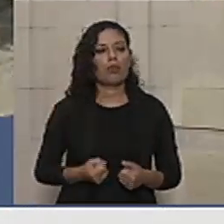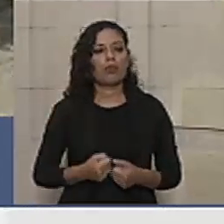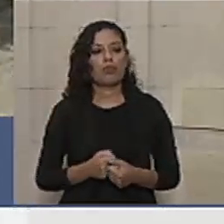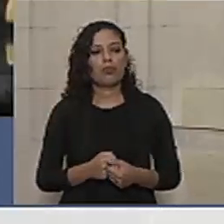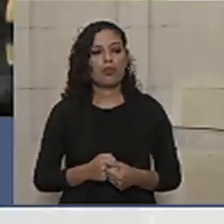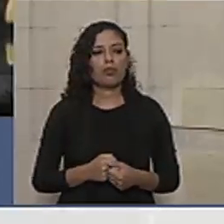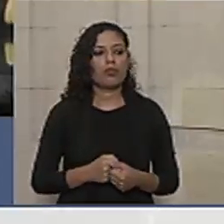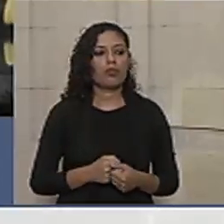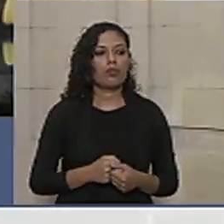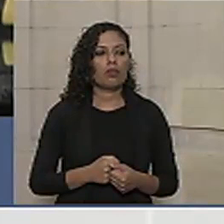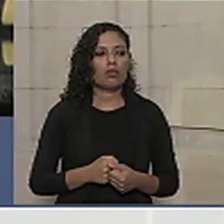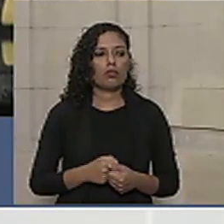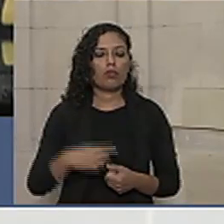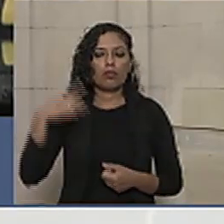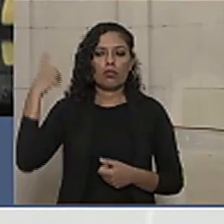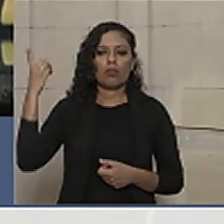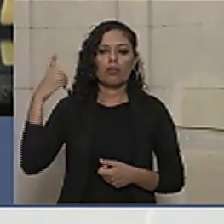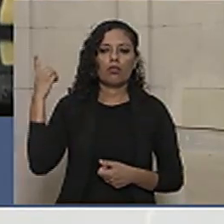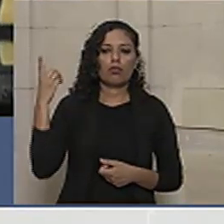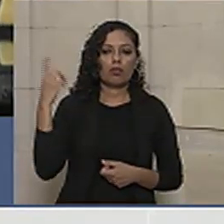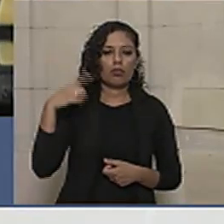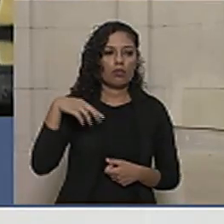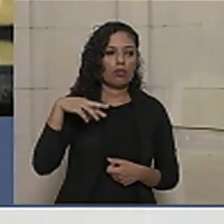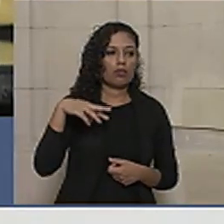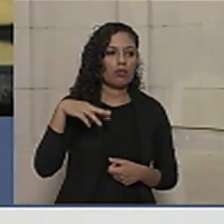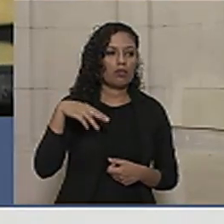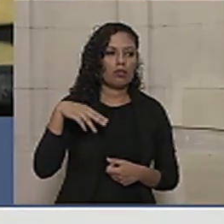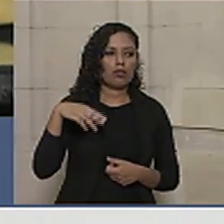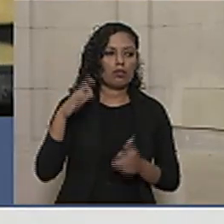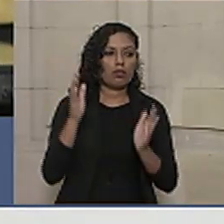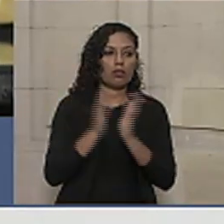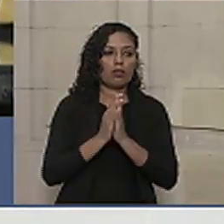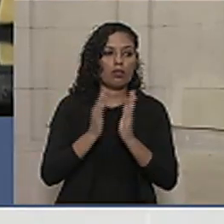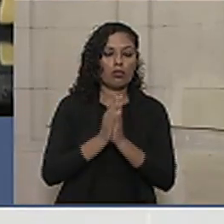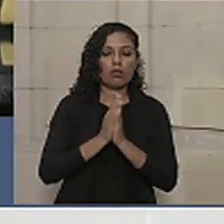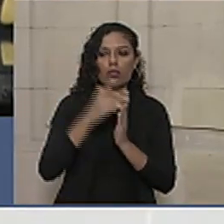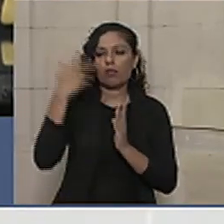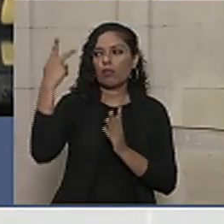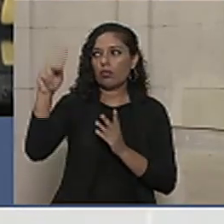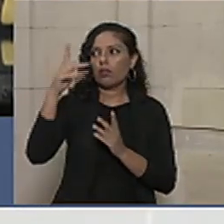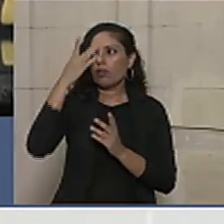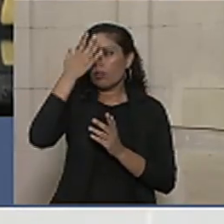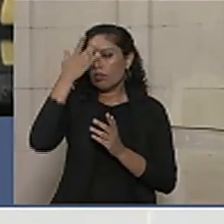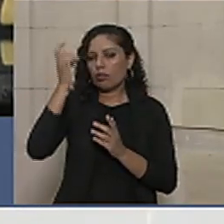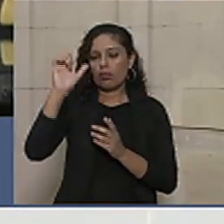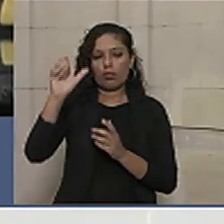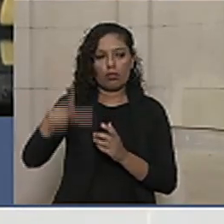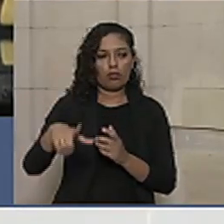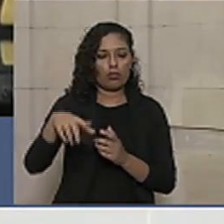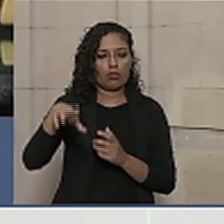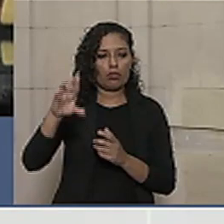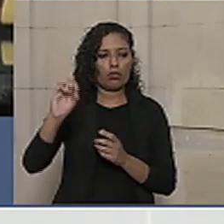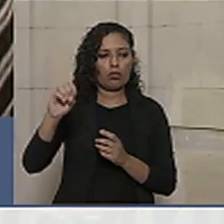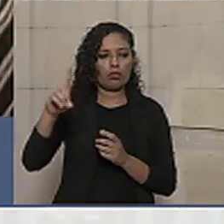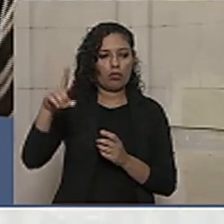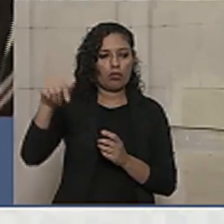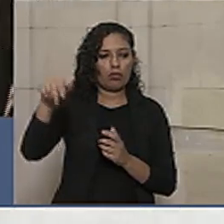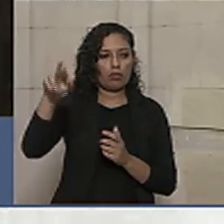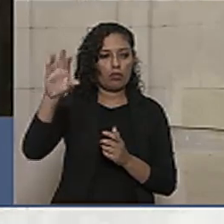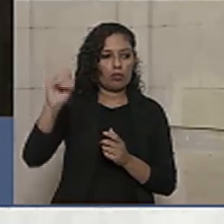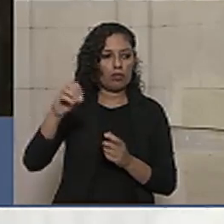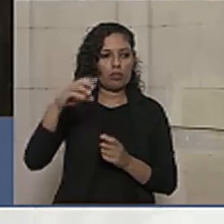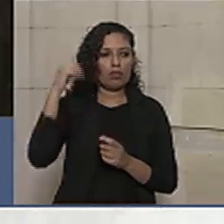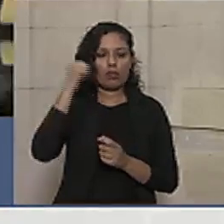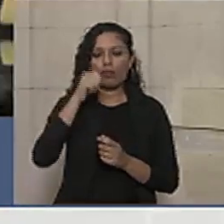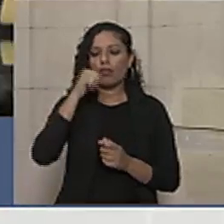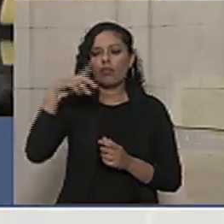cuidou dele. Bacelar. O aniversário é dele, é? Aniversário dele é amanhã, do Rodrigo Bacelar. As deputadas não estão